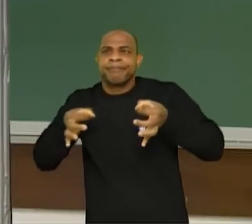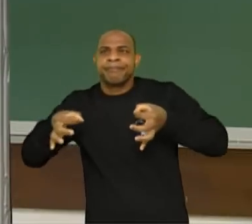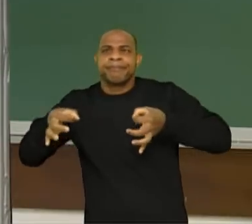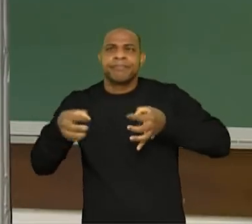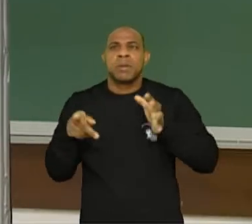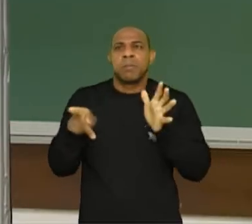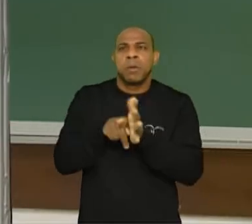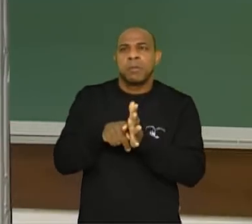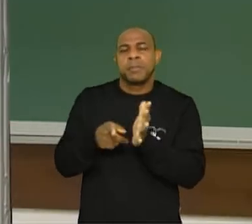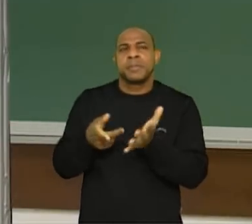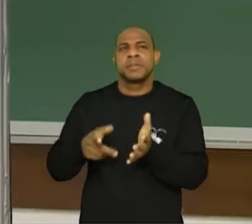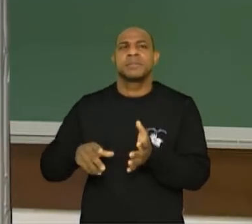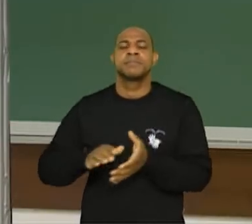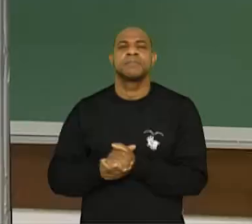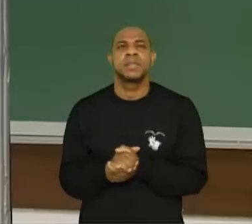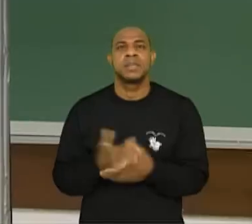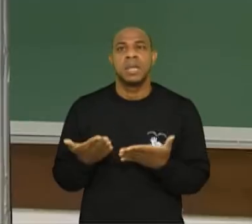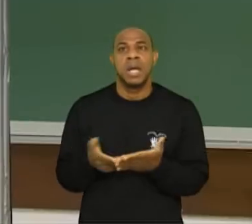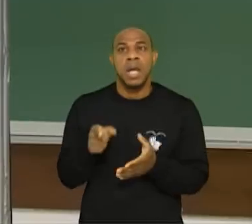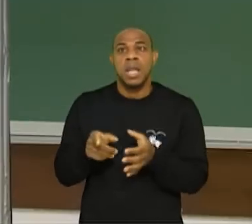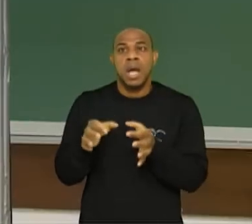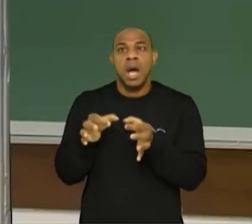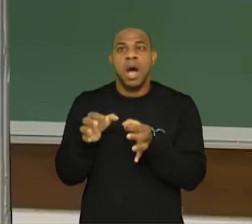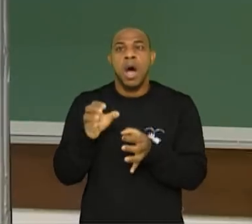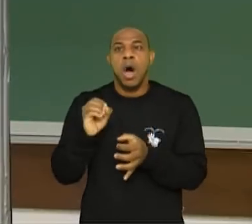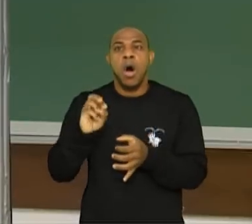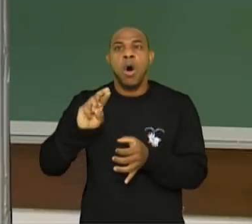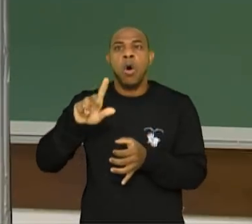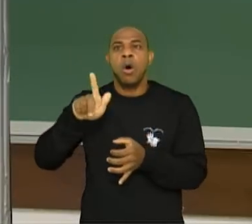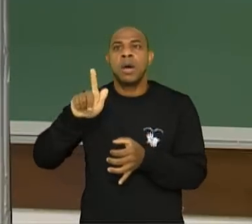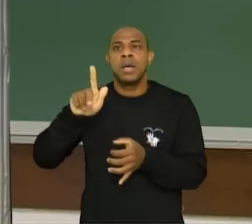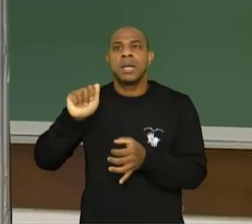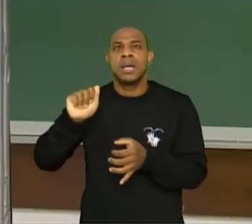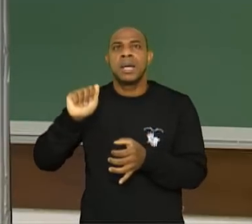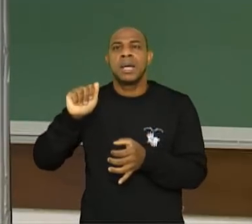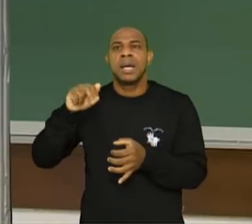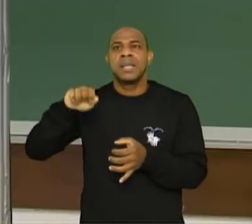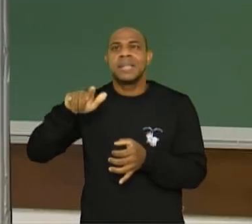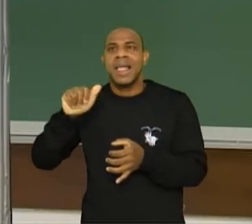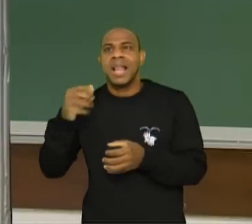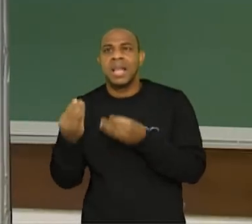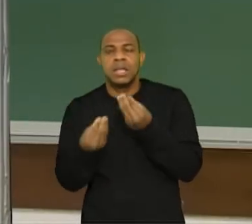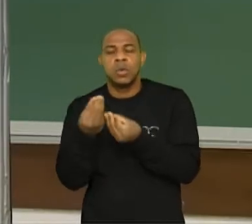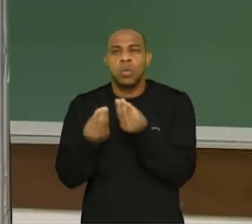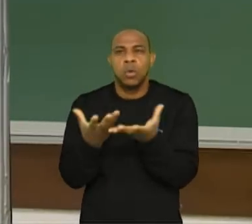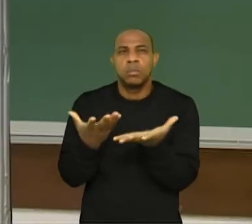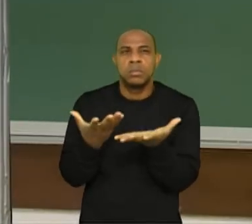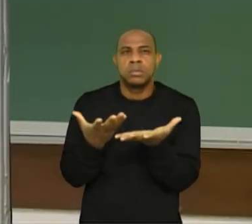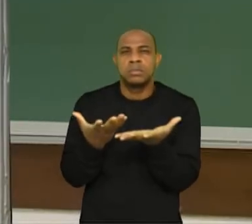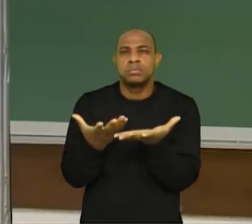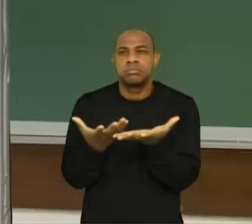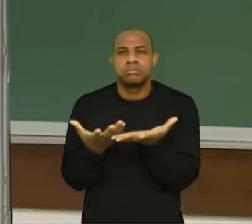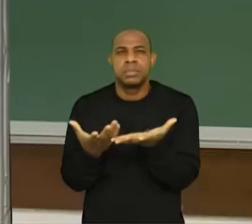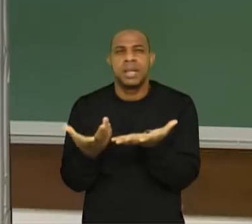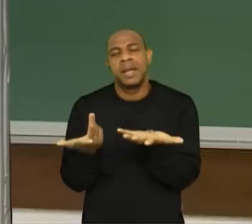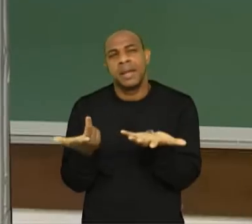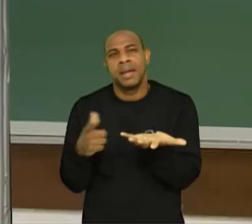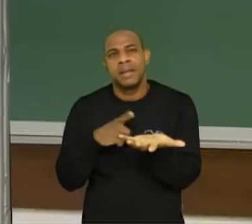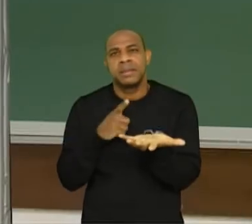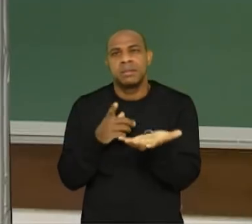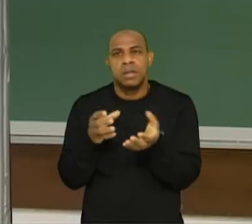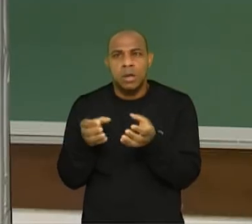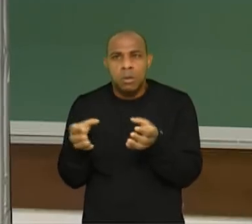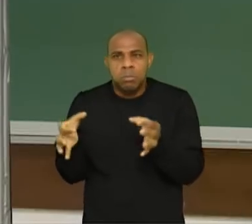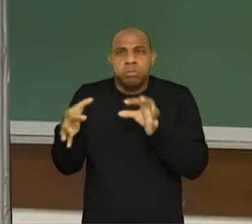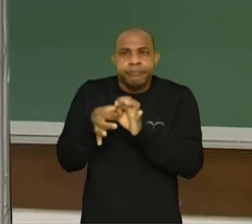né? Essas organelas, se for considerado assim, em termos de uma reunião,